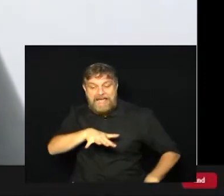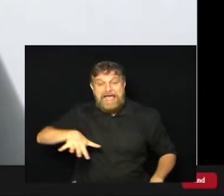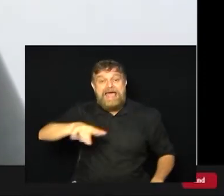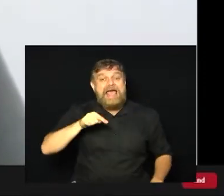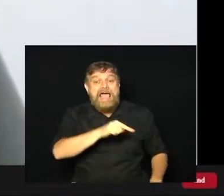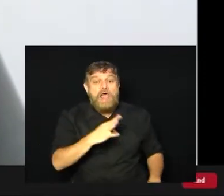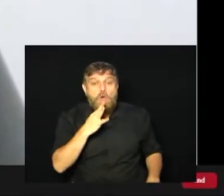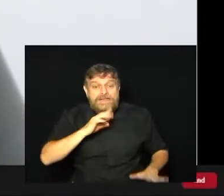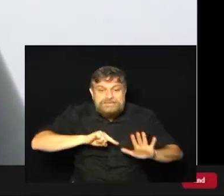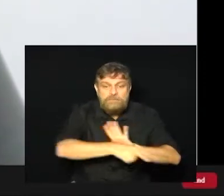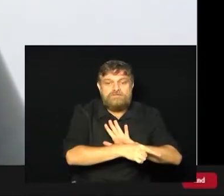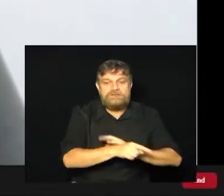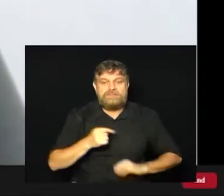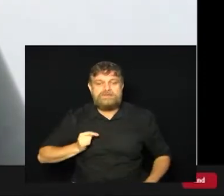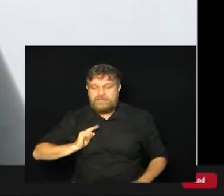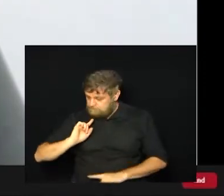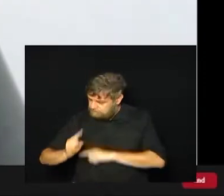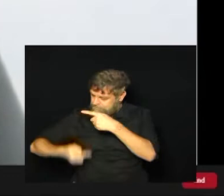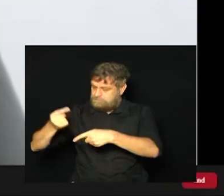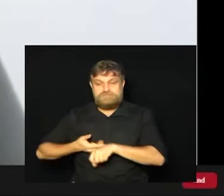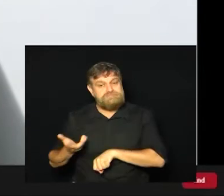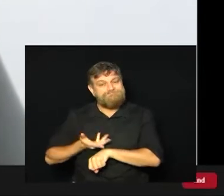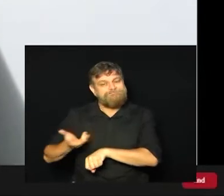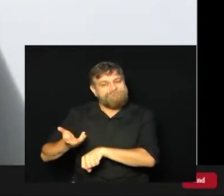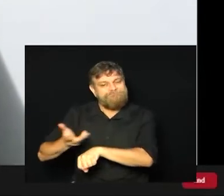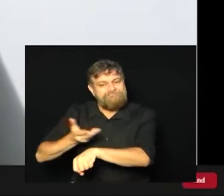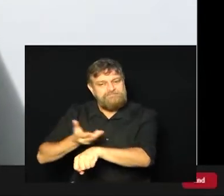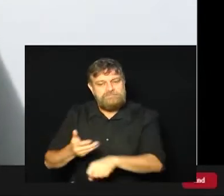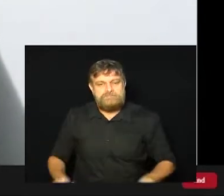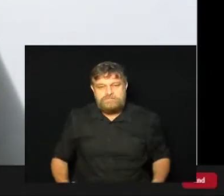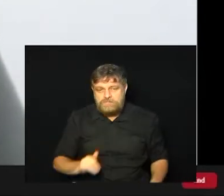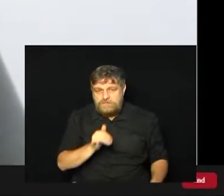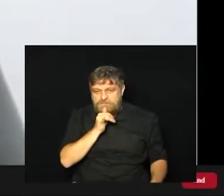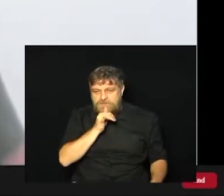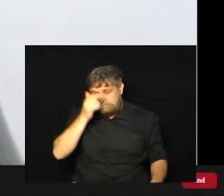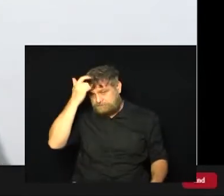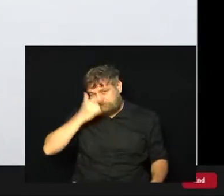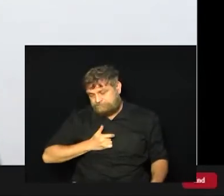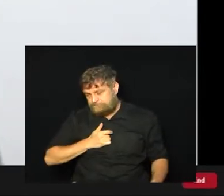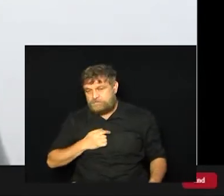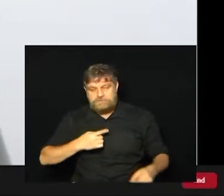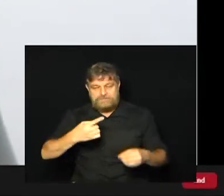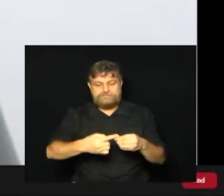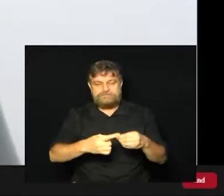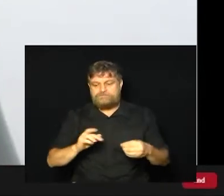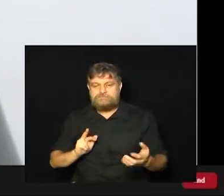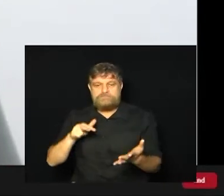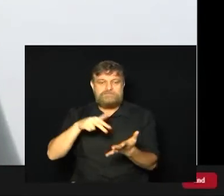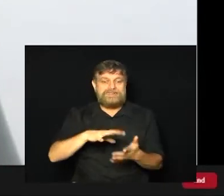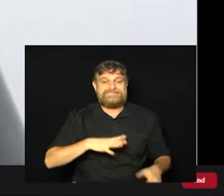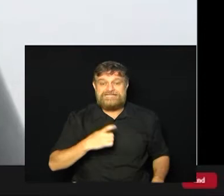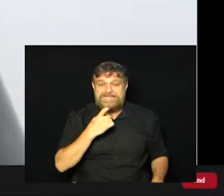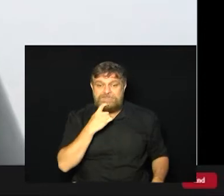C, acelera resultado. É a mesma coisa você pegar e se deslocar por alguma cidade, né, pegar Campinas